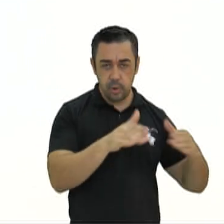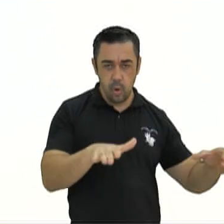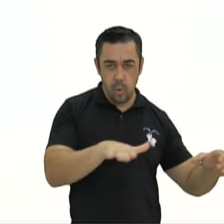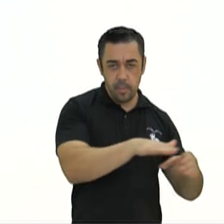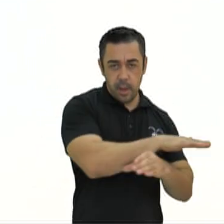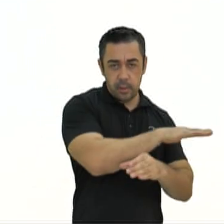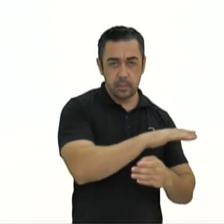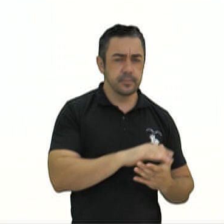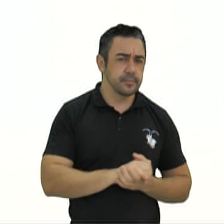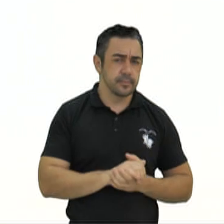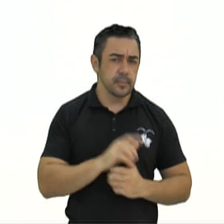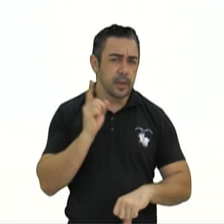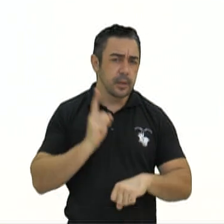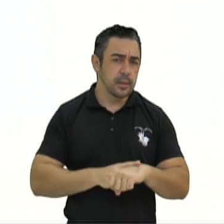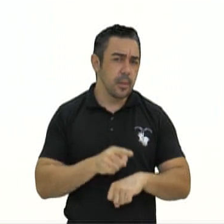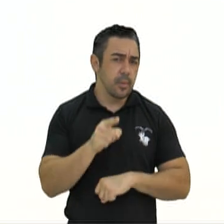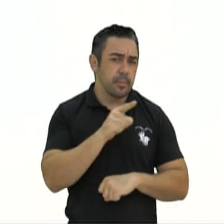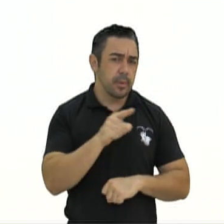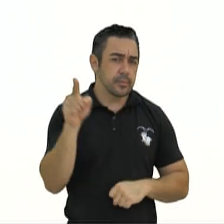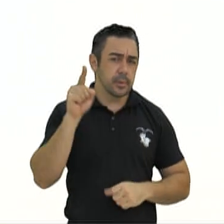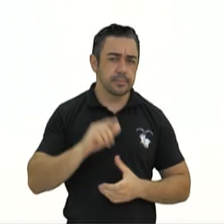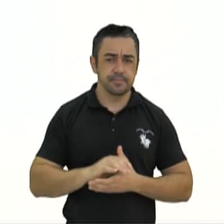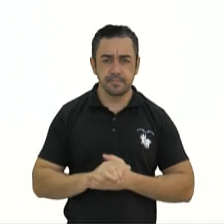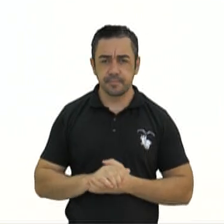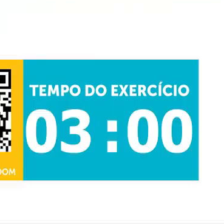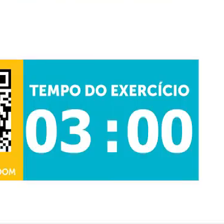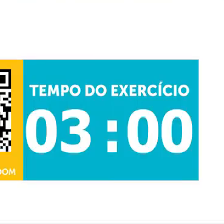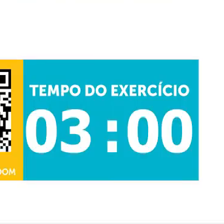água, né? Então, tempinho, a professora já retoma.